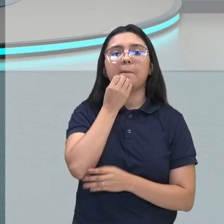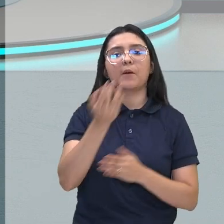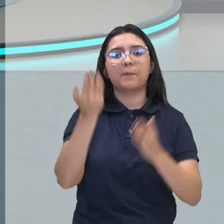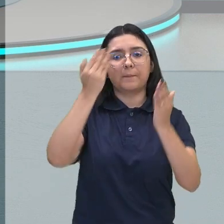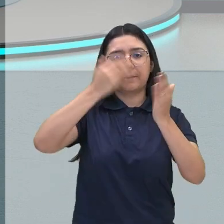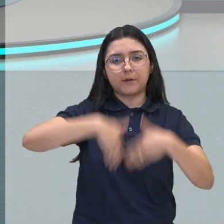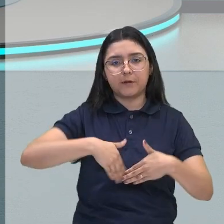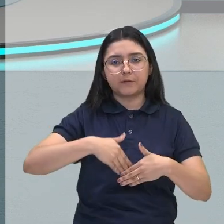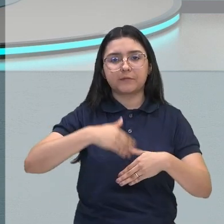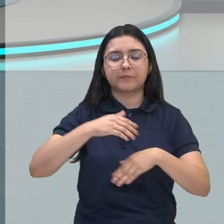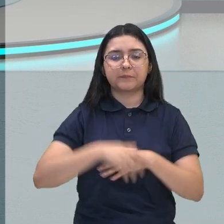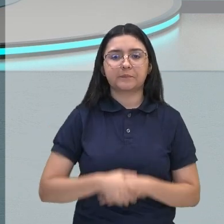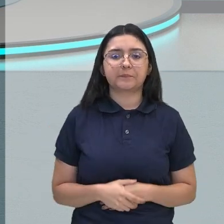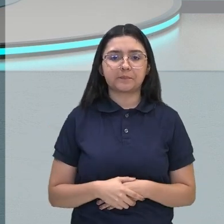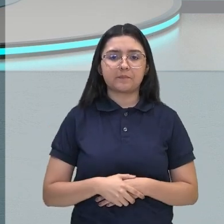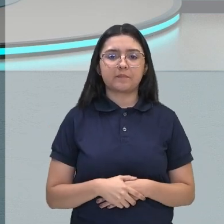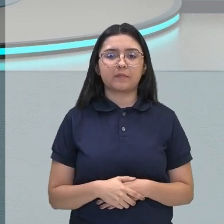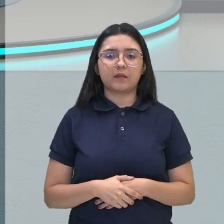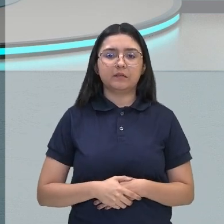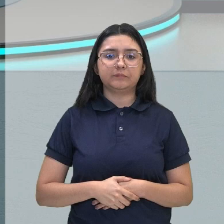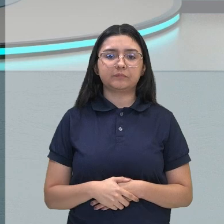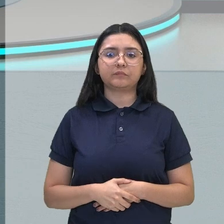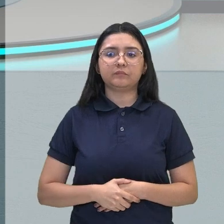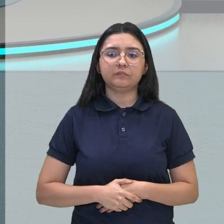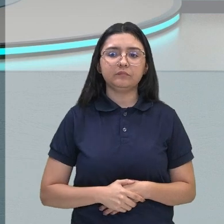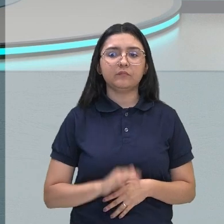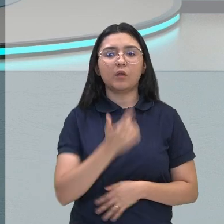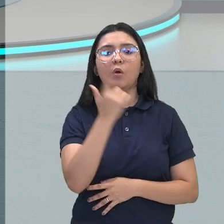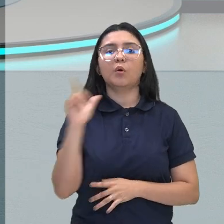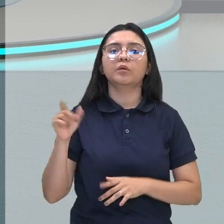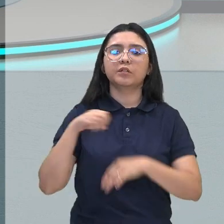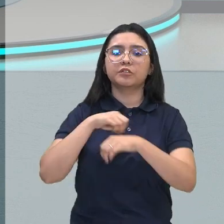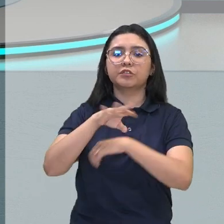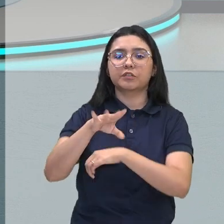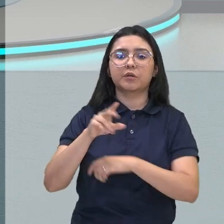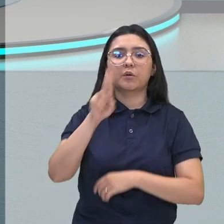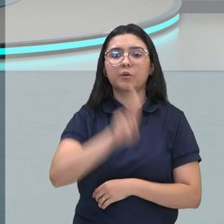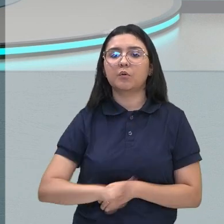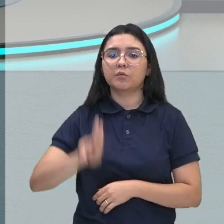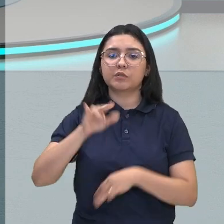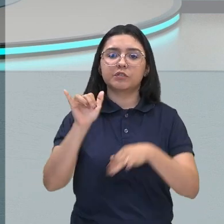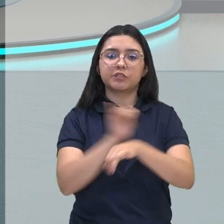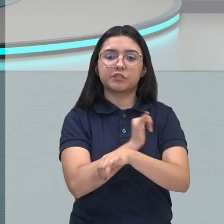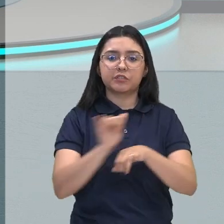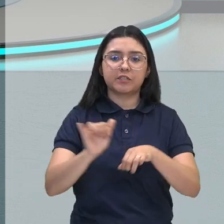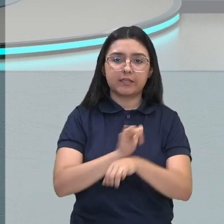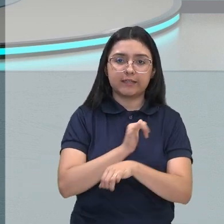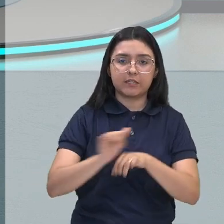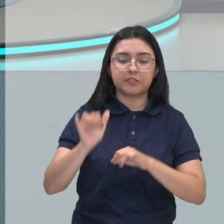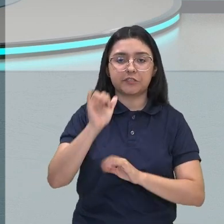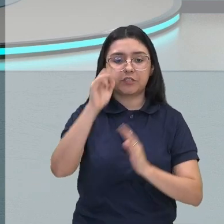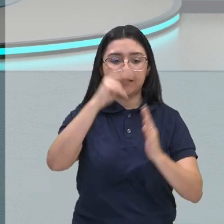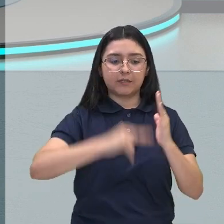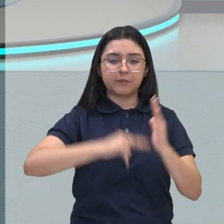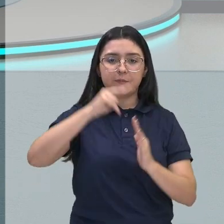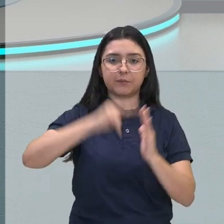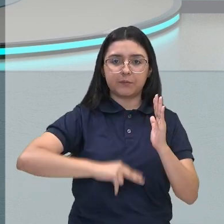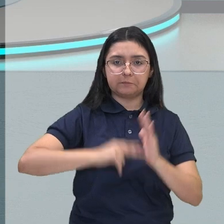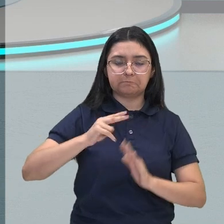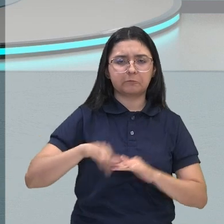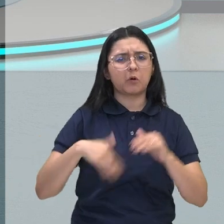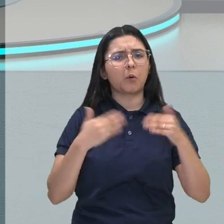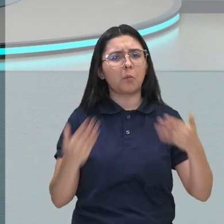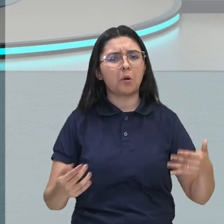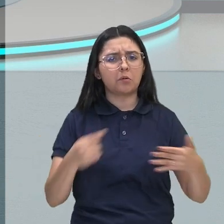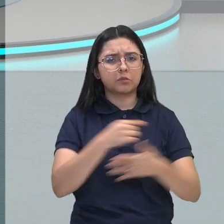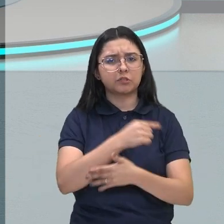o que é necessário ser feito. A próxima dica é: utilize estratégias de leitura. Então, quais são